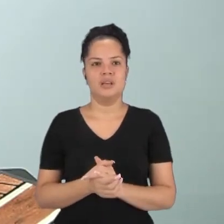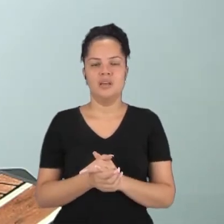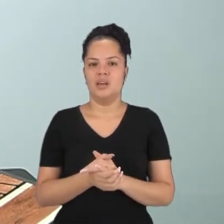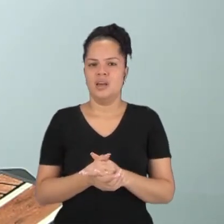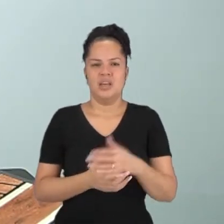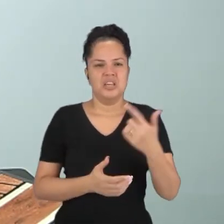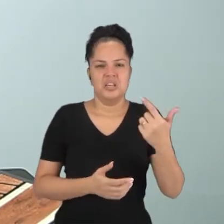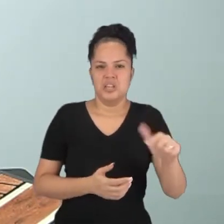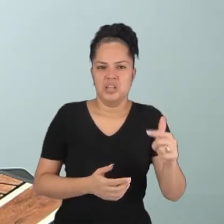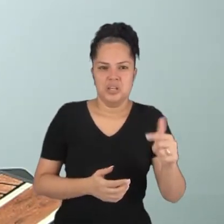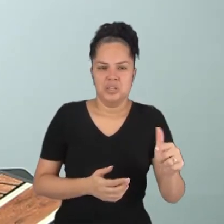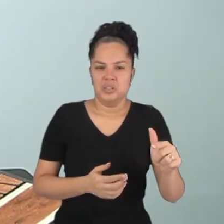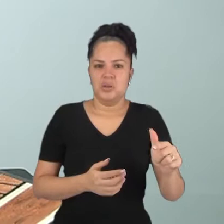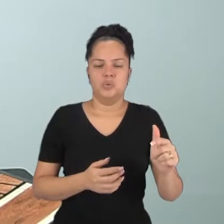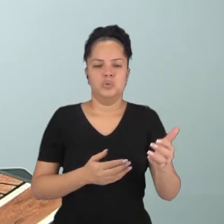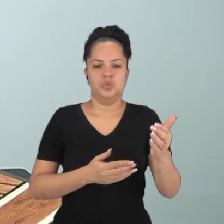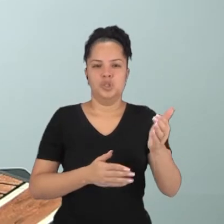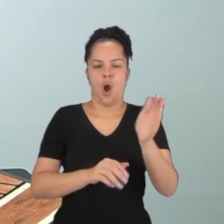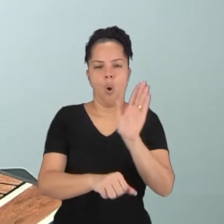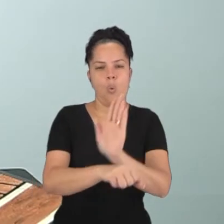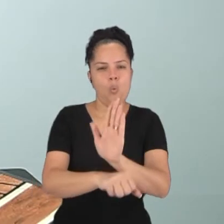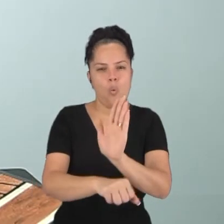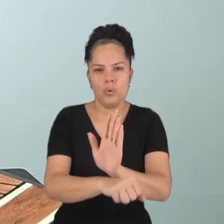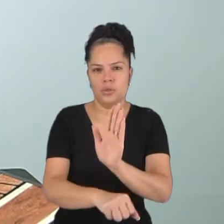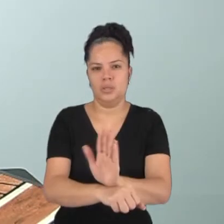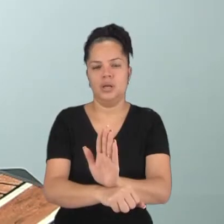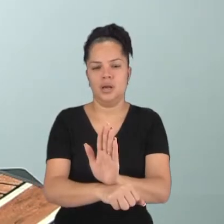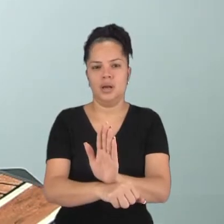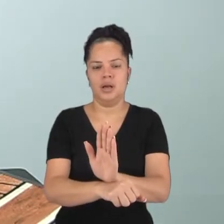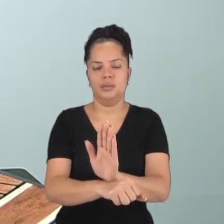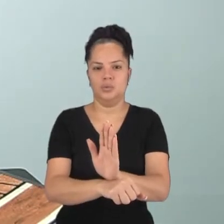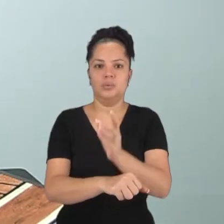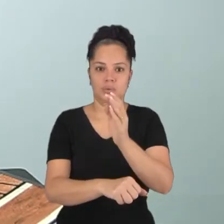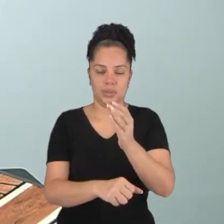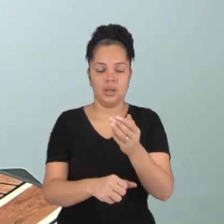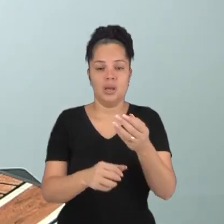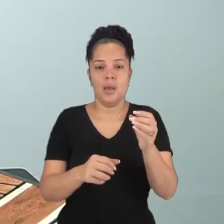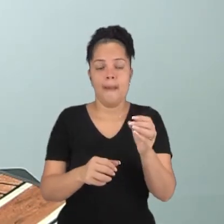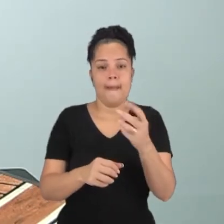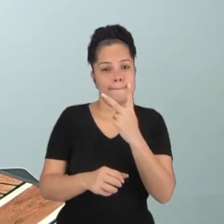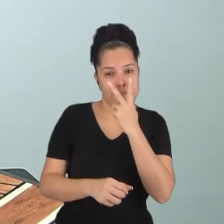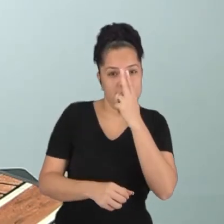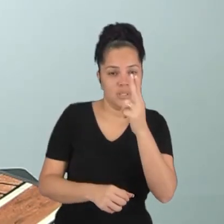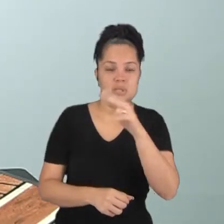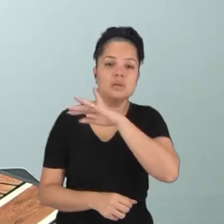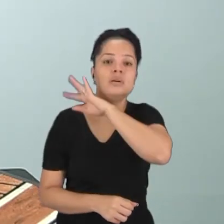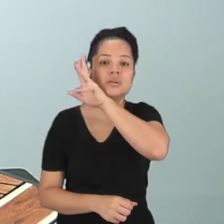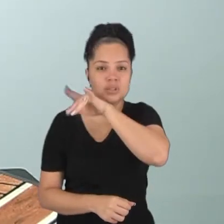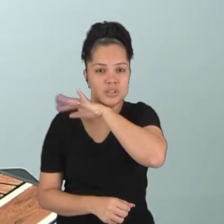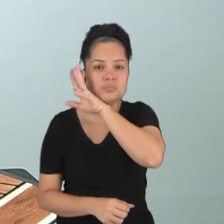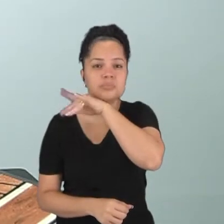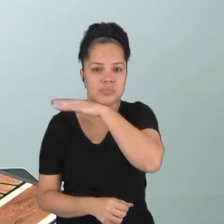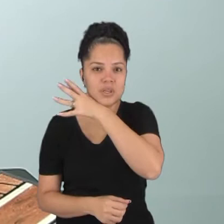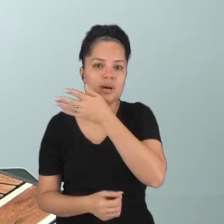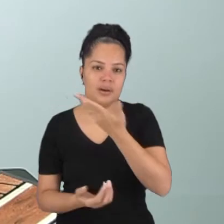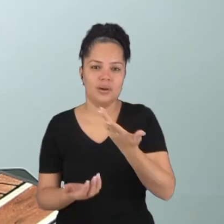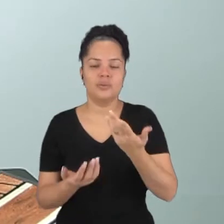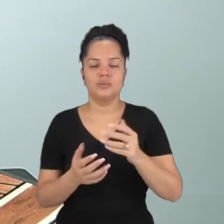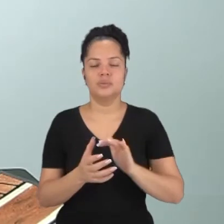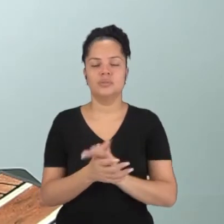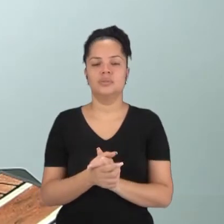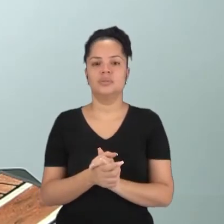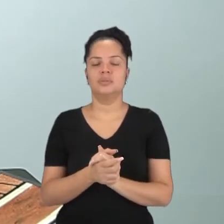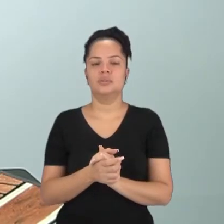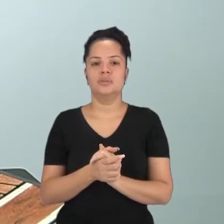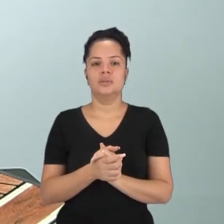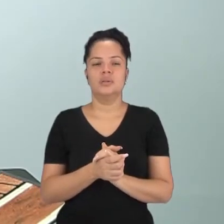nenhum tratamento adequado a um ser humano. Eram tratados como animais, né? Como falou lá no texto.